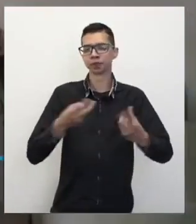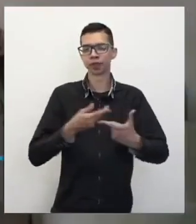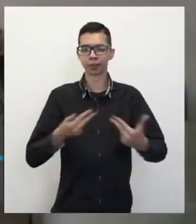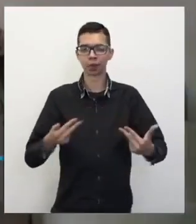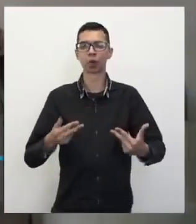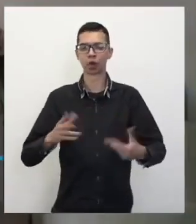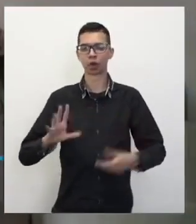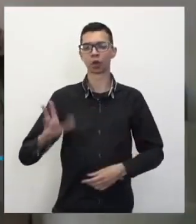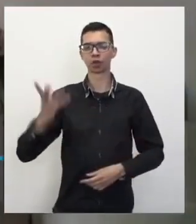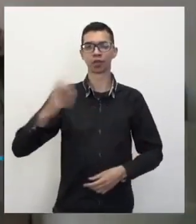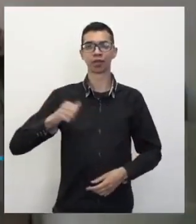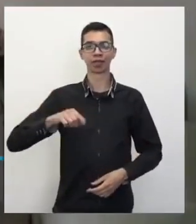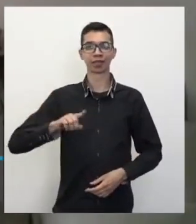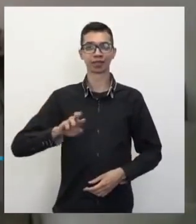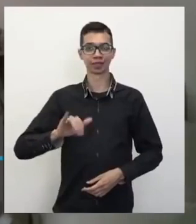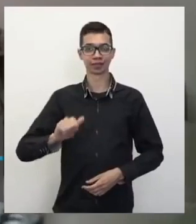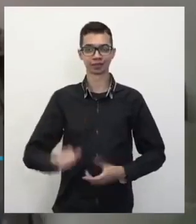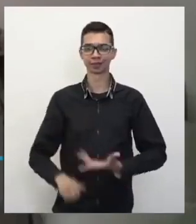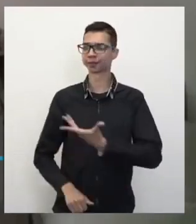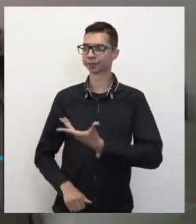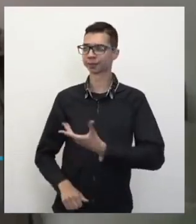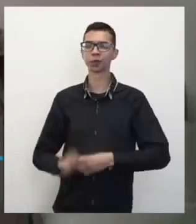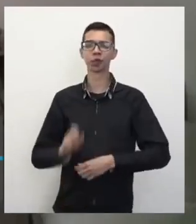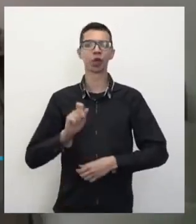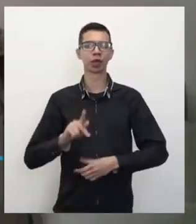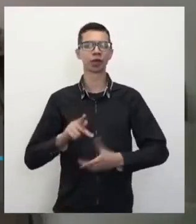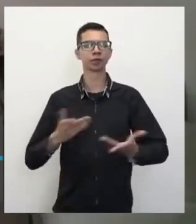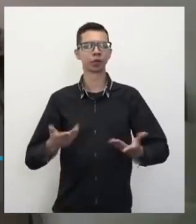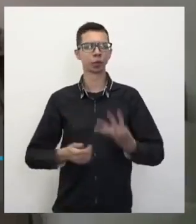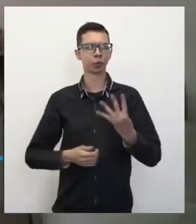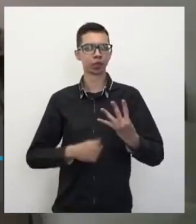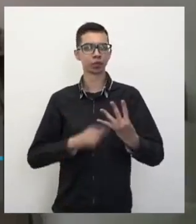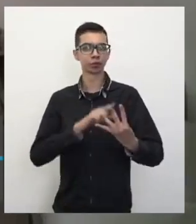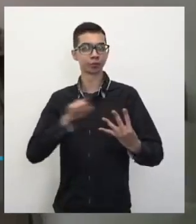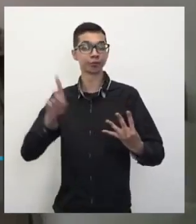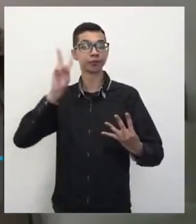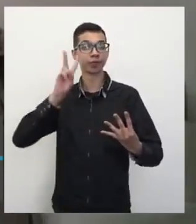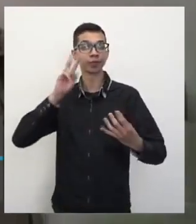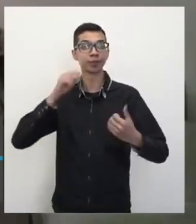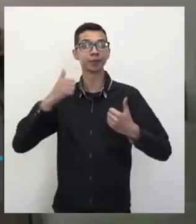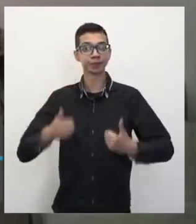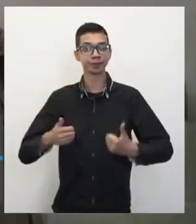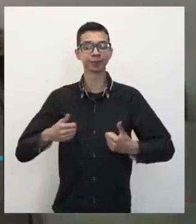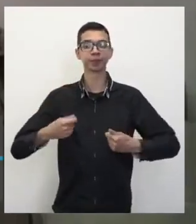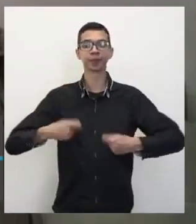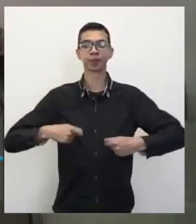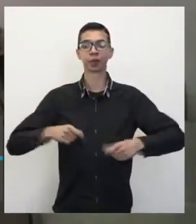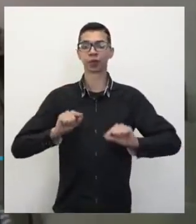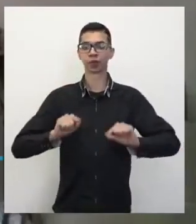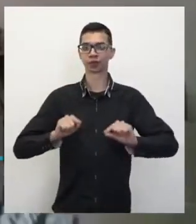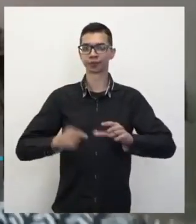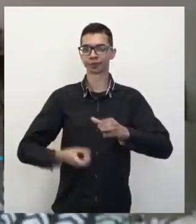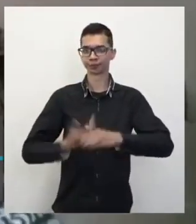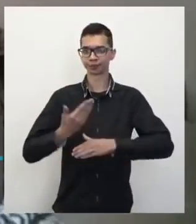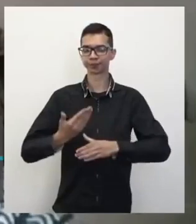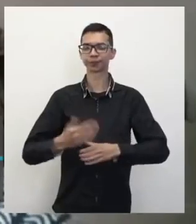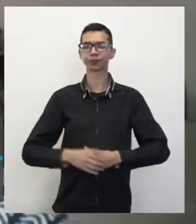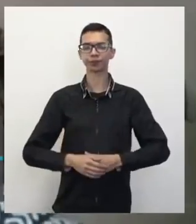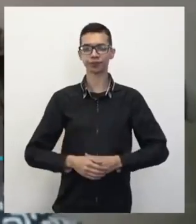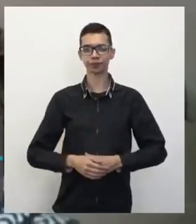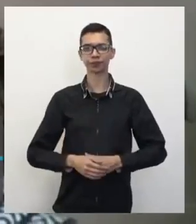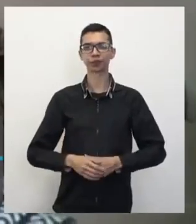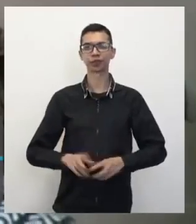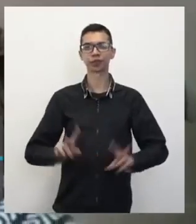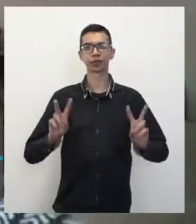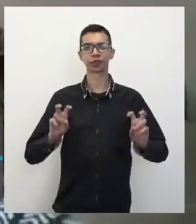Ok, então para a questão 4, eles lembraram bem, hein? Então, o que precisava? Criar um game lindo, ele fala, né? Além de criar